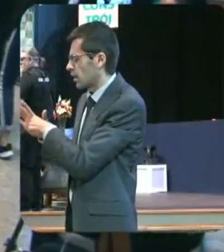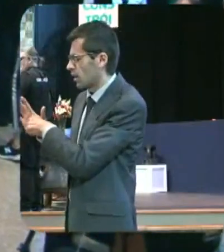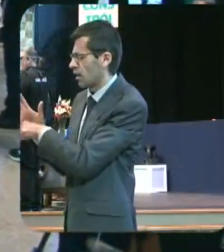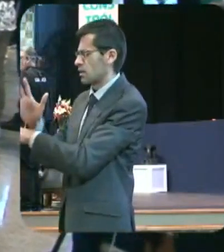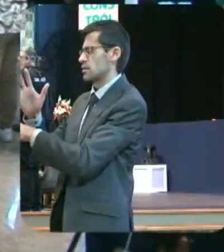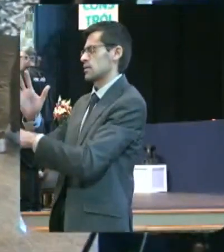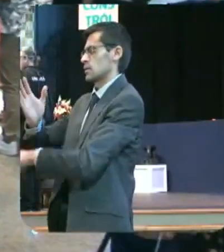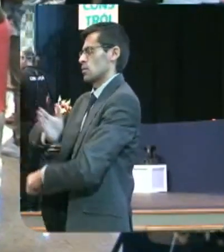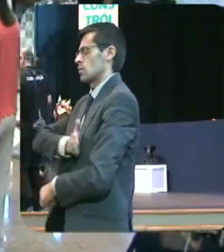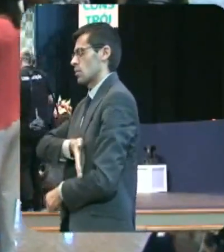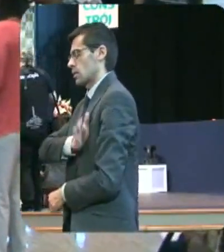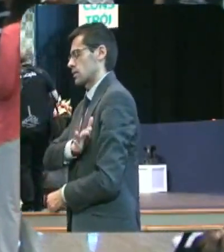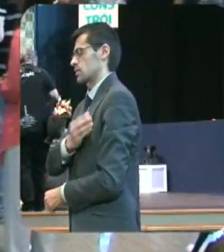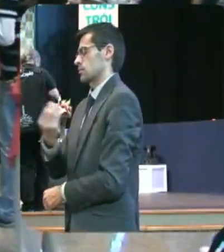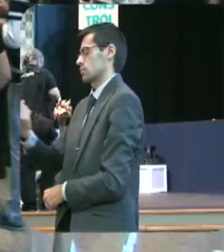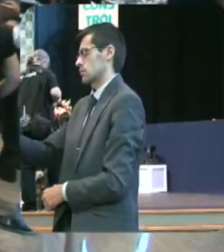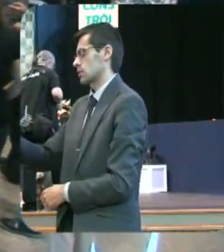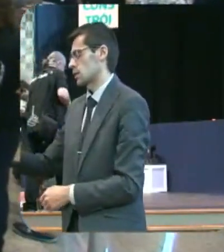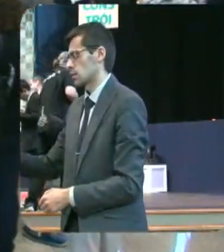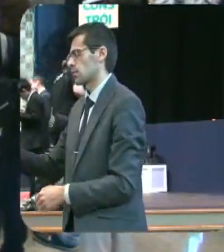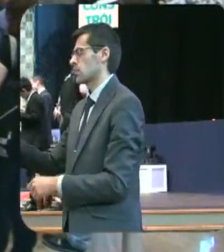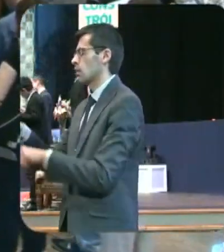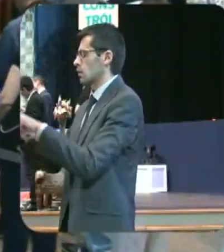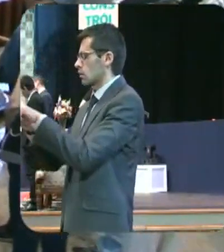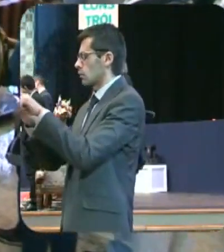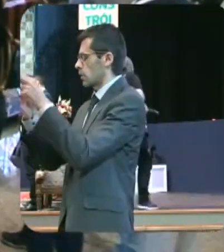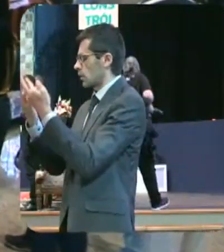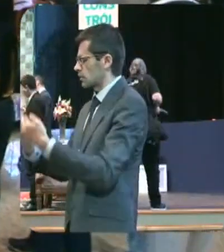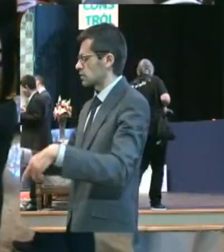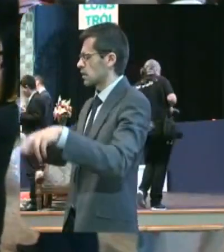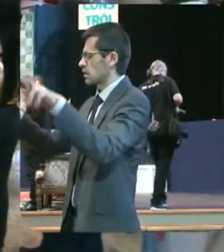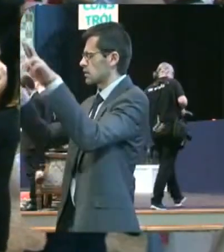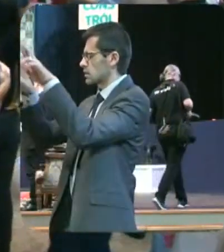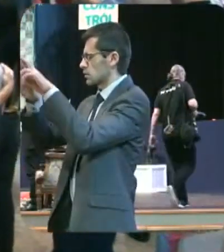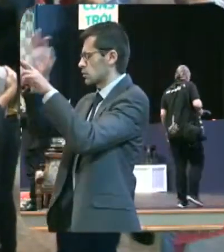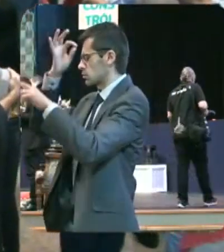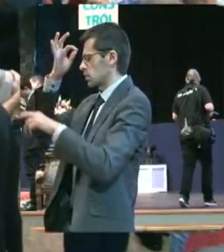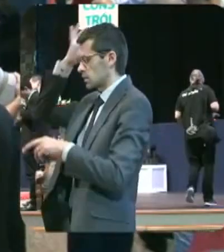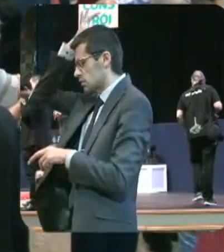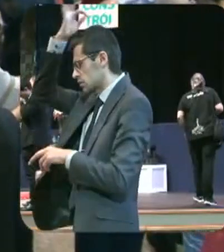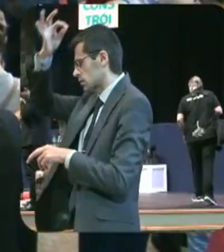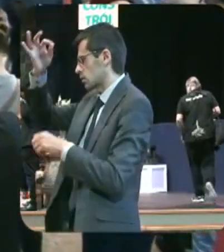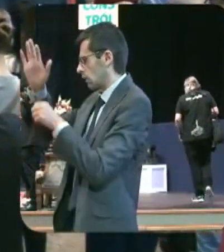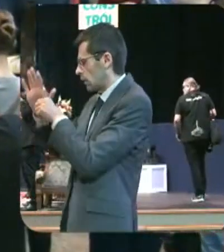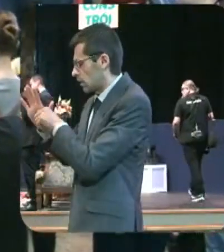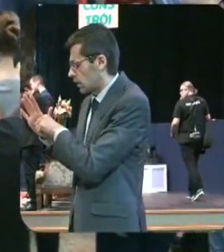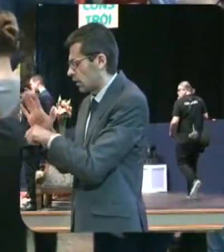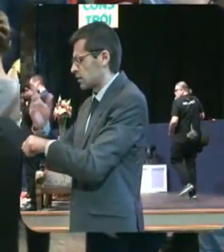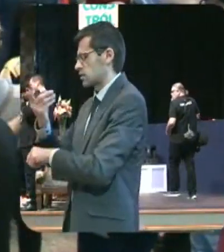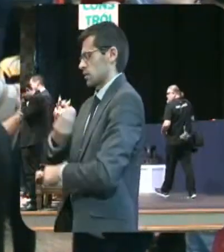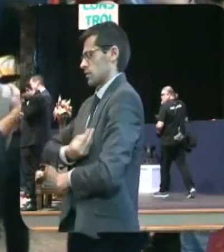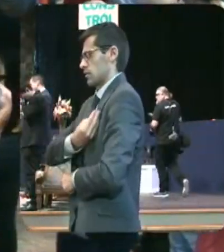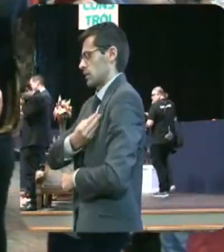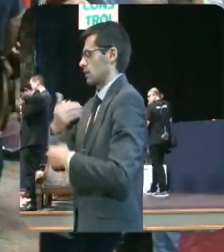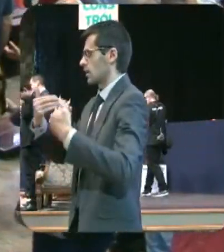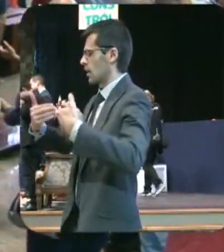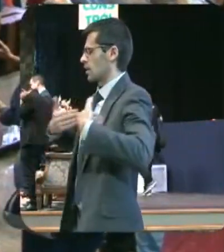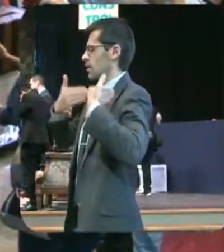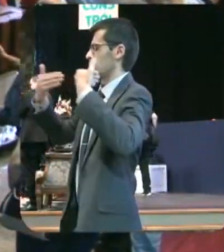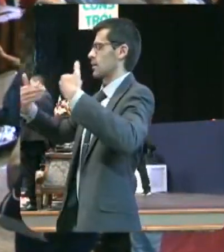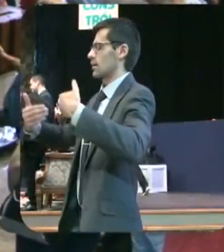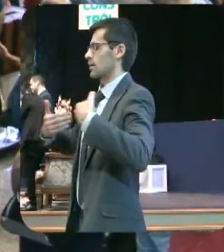tão profunda, e que a restauração do Espírito venha sobre eles, e que a alegria